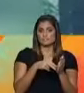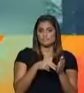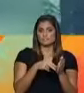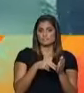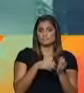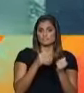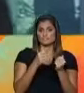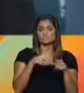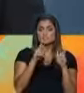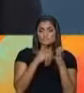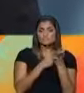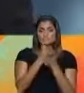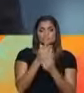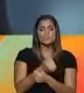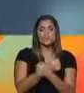Aguardemos que tudo melhore,